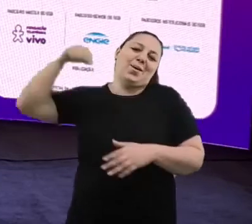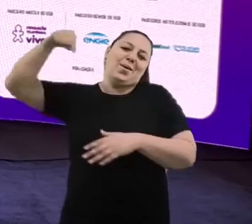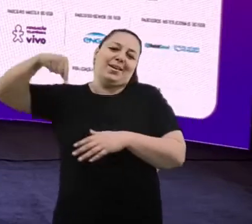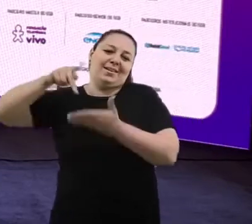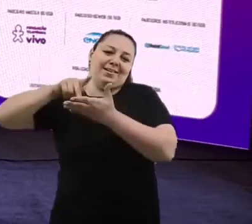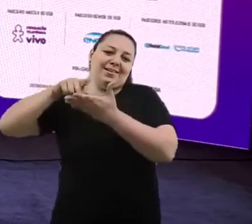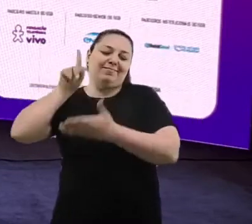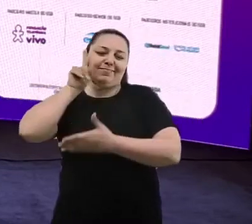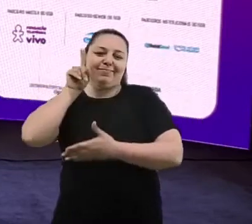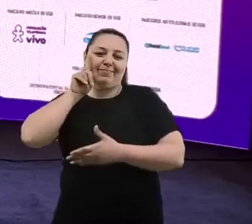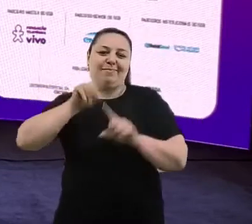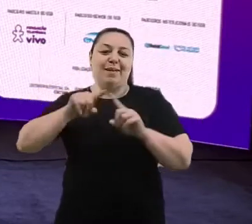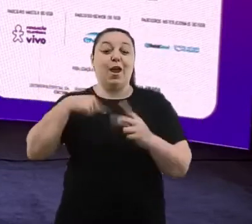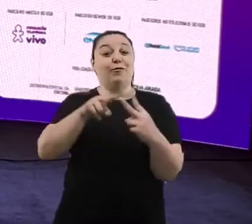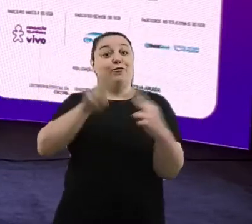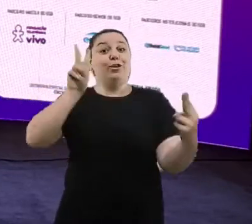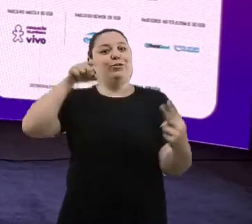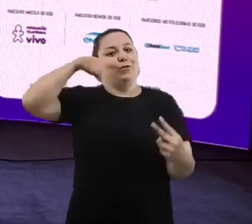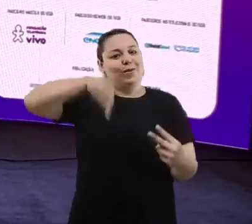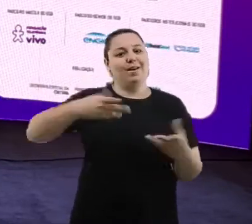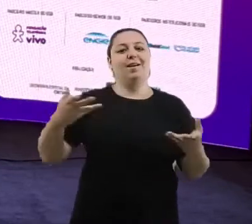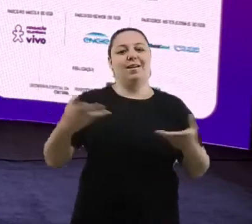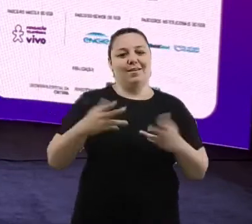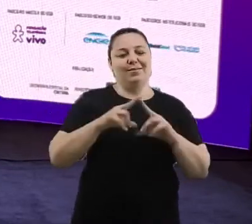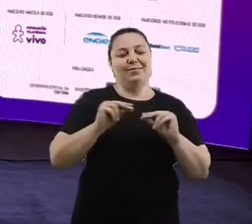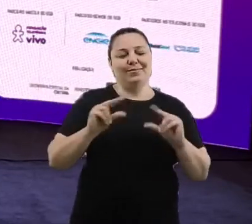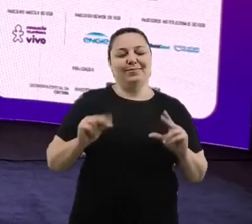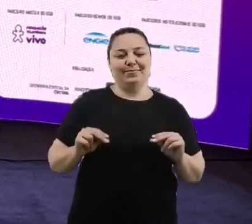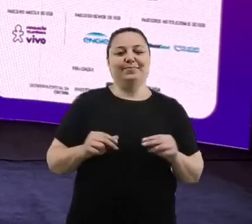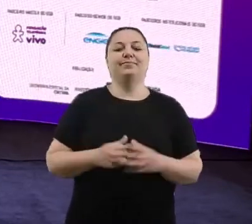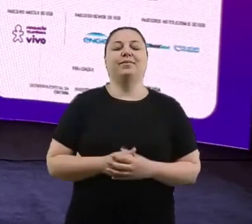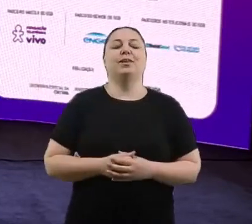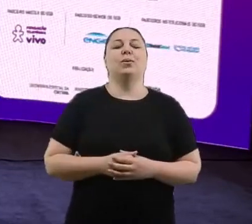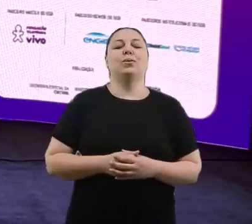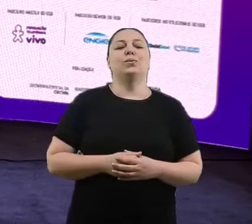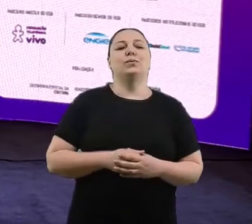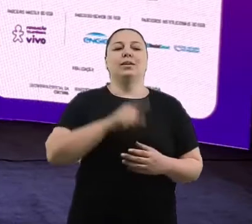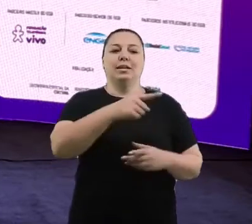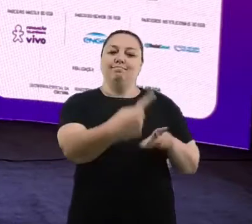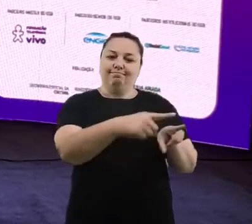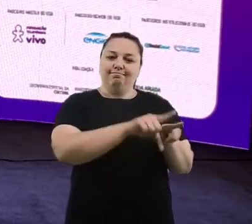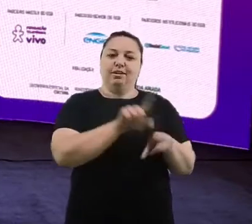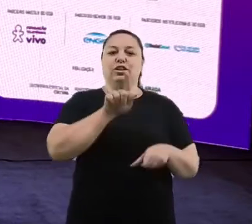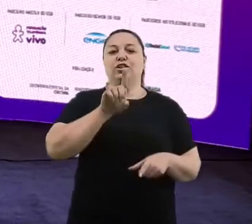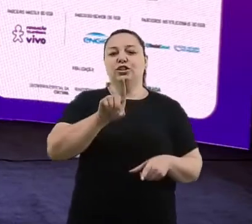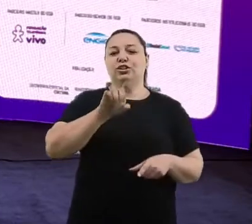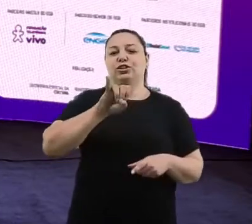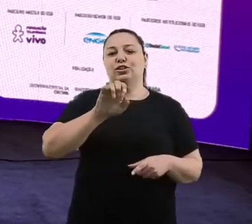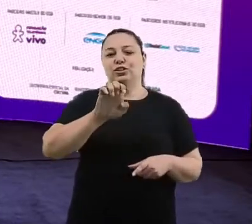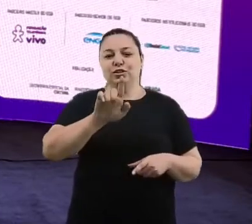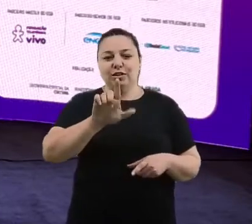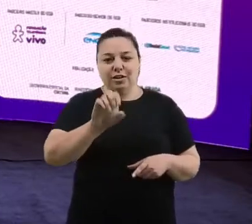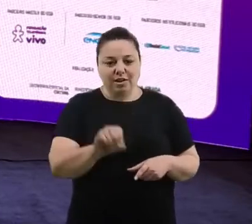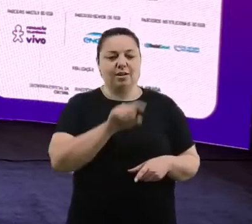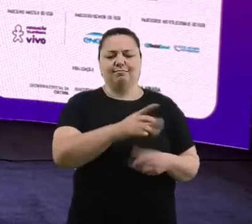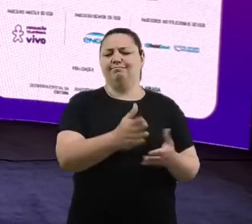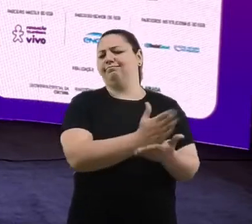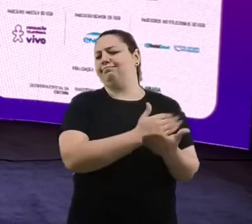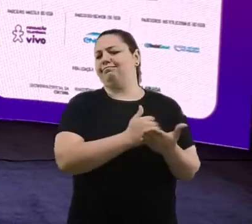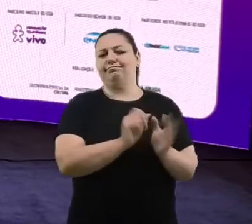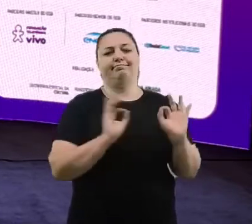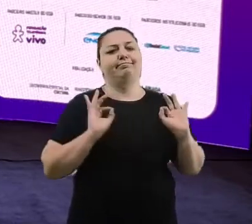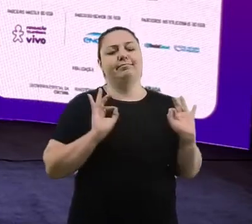virtualmente em Florianópolis. O Diego Dota, então, é um designer incrível, com uma